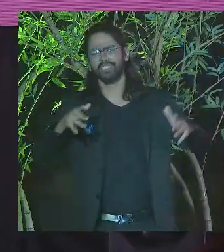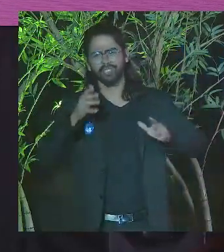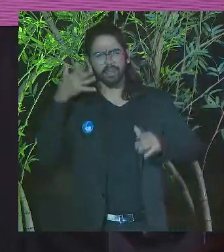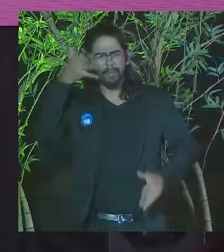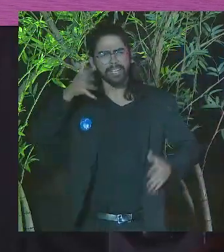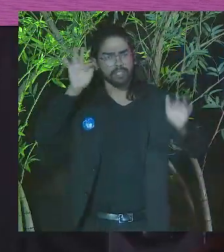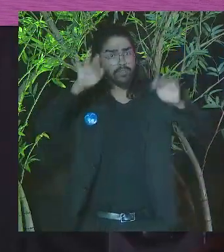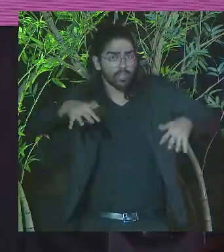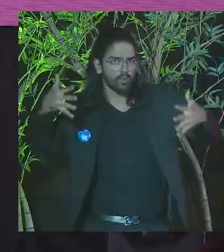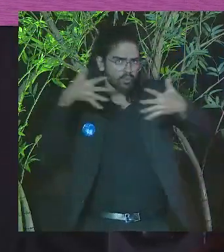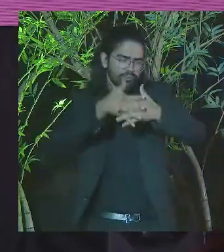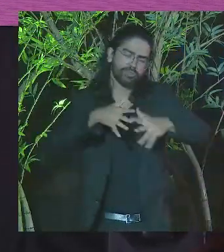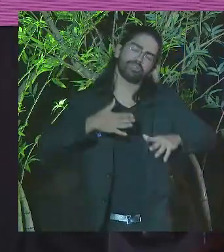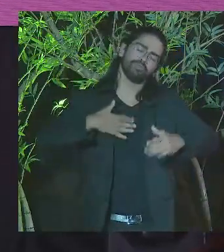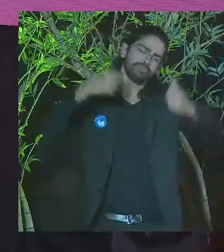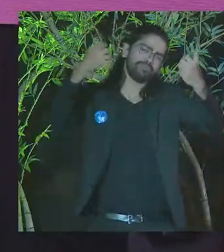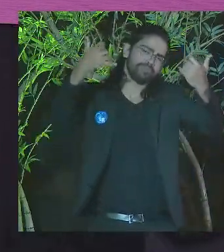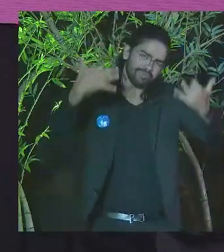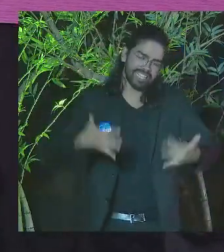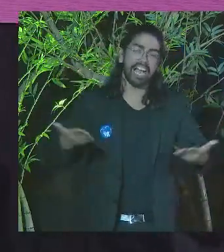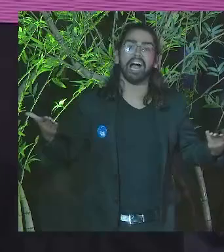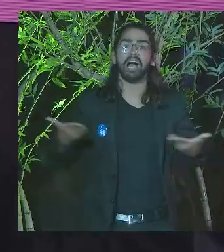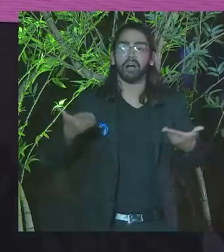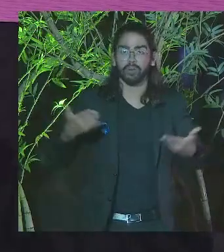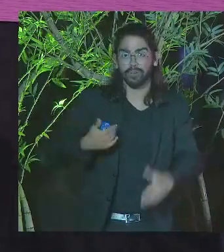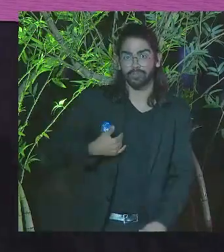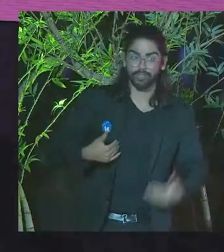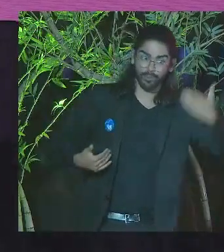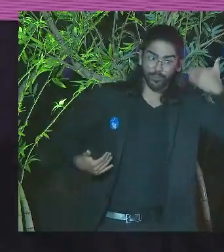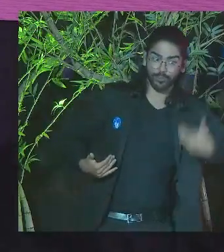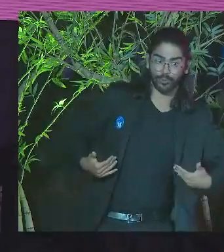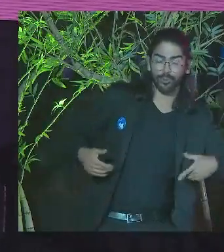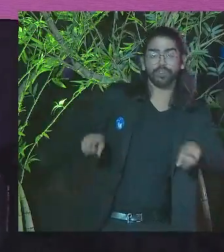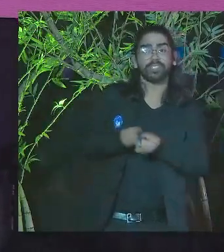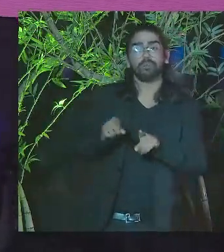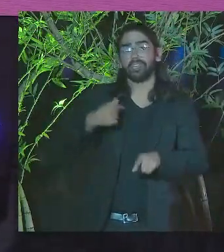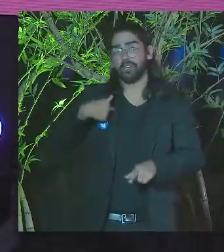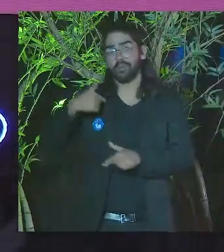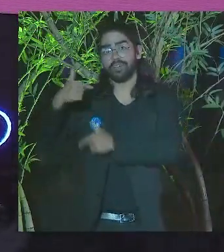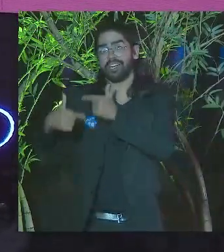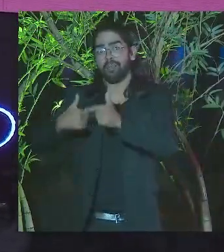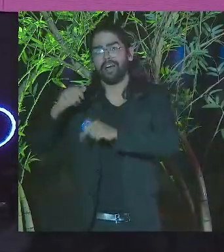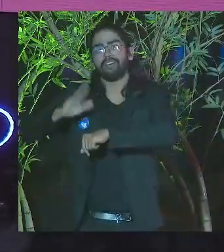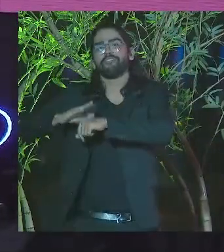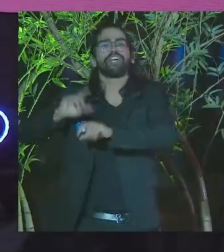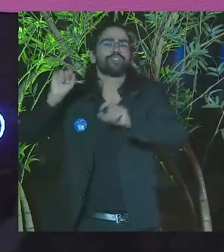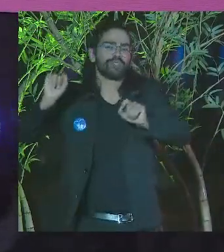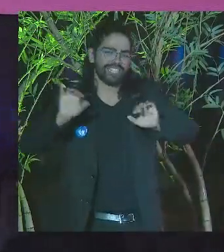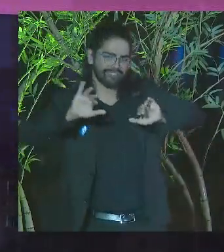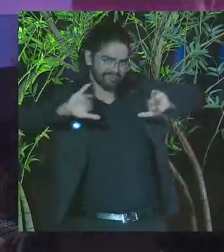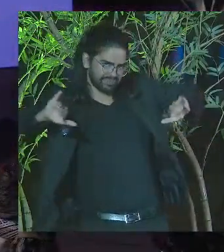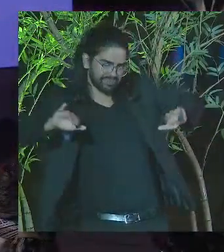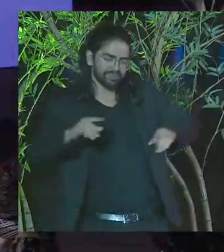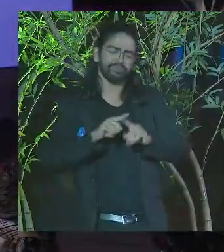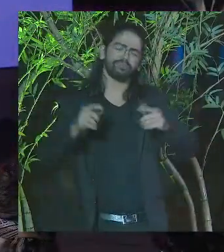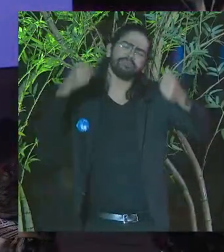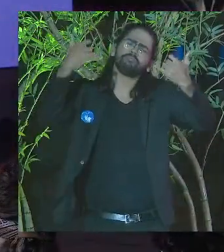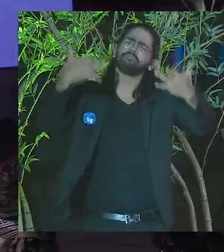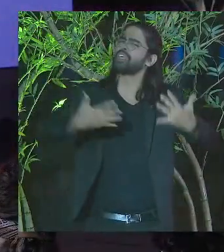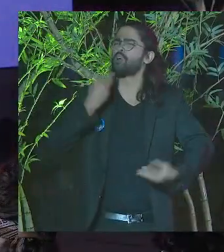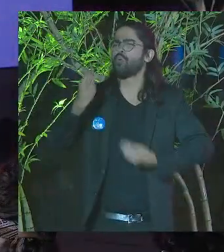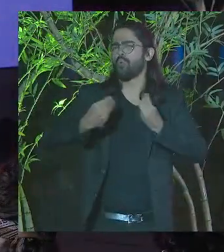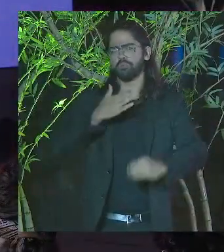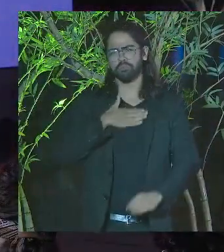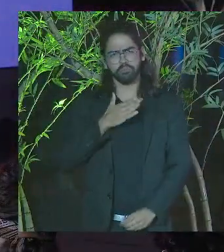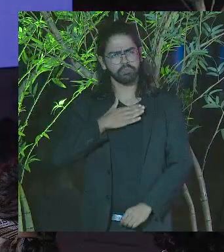das palestras, eu já falo esses papéis tudo agora, e aí a gente mergulha nas histórias que formam muito mais a forma como eu